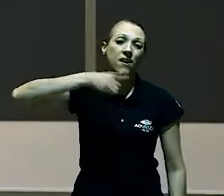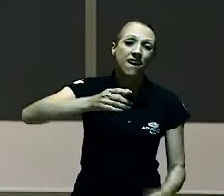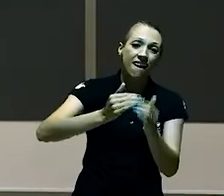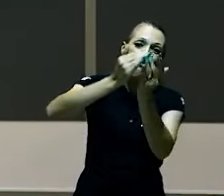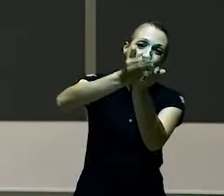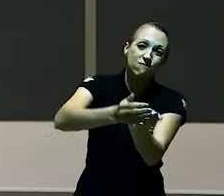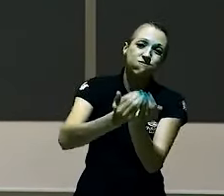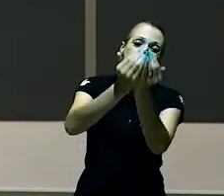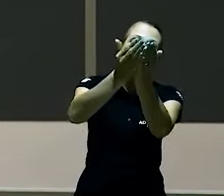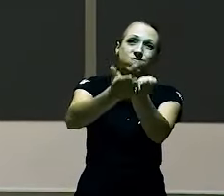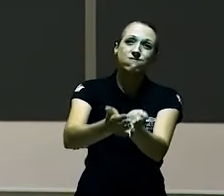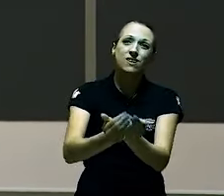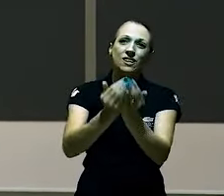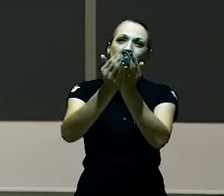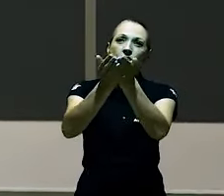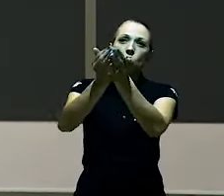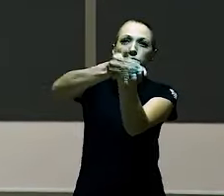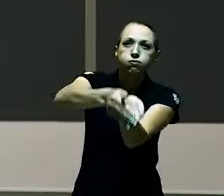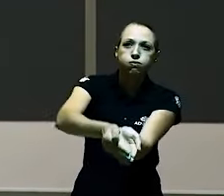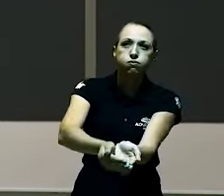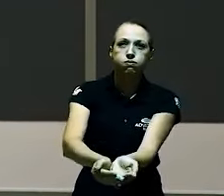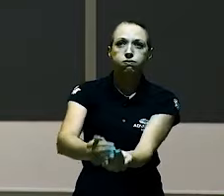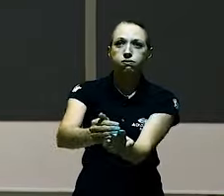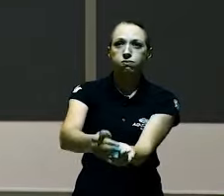Jonas dentro estava planejando se quebrar.